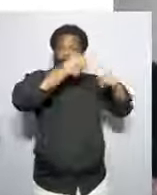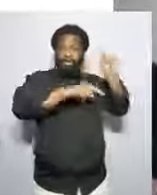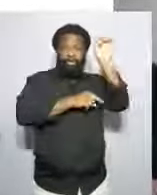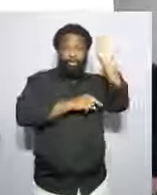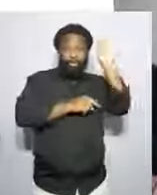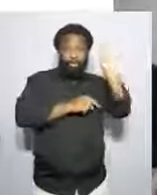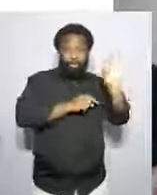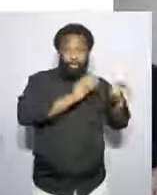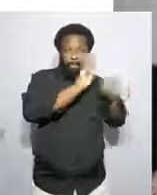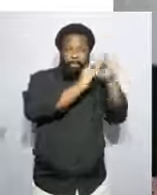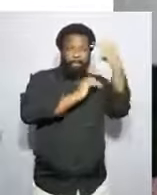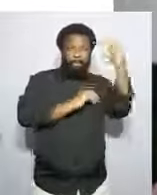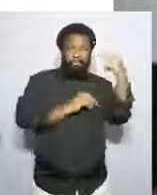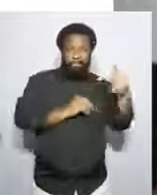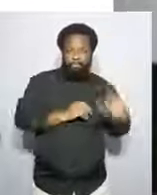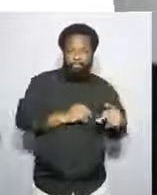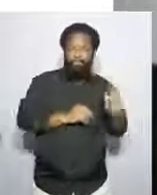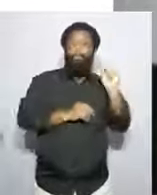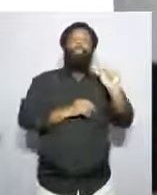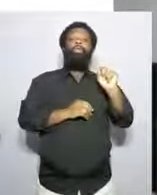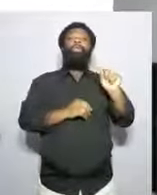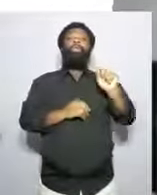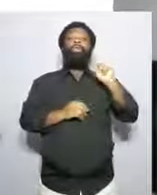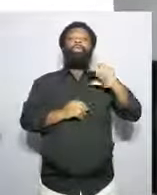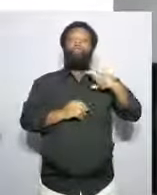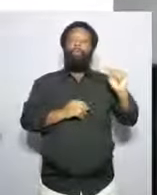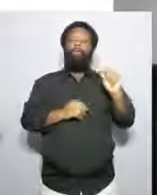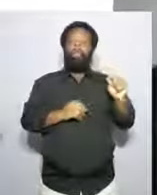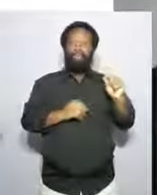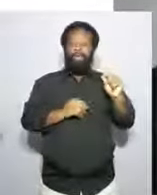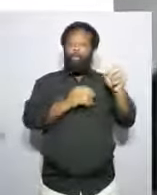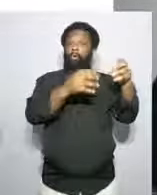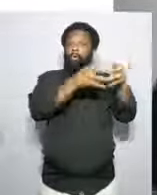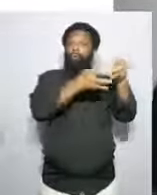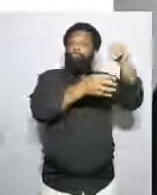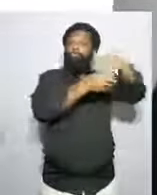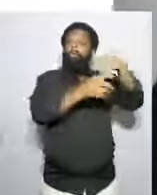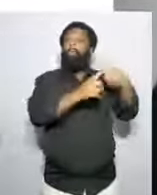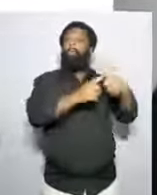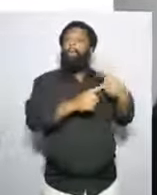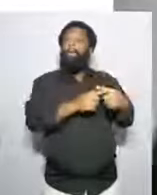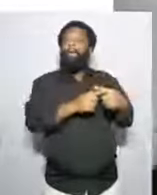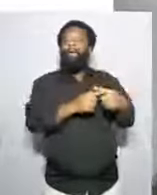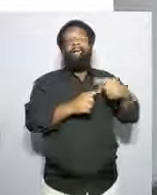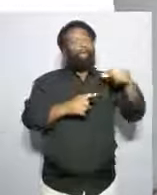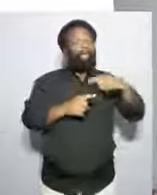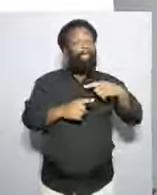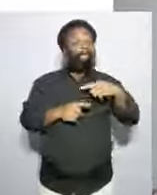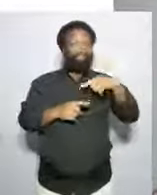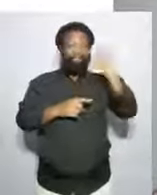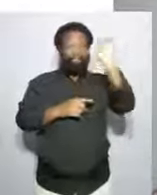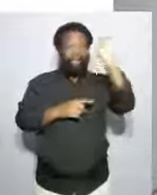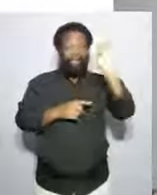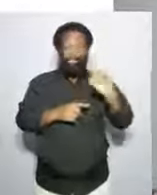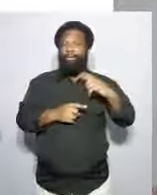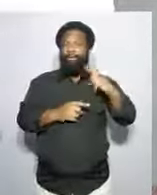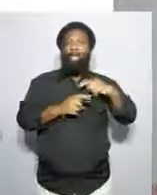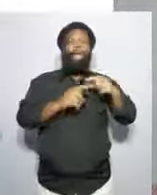estão presentes nesses grupos, eles estão presentes nesses grupos porque eles apresentam